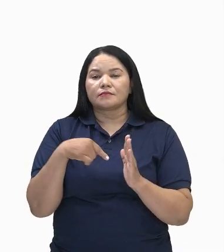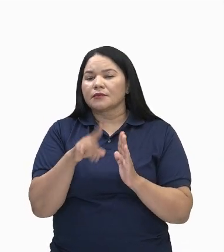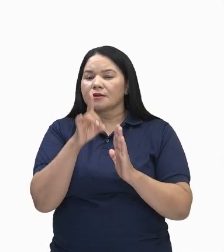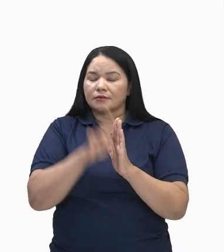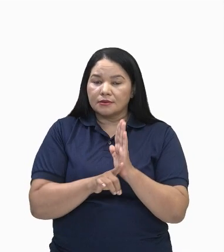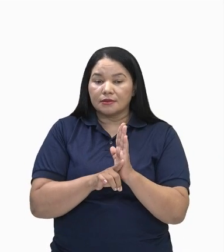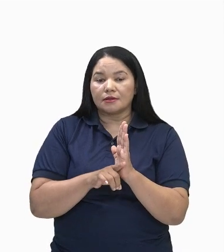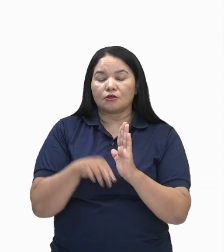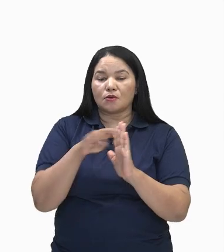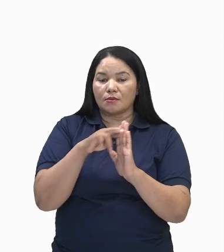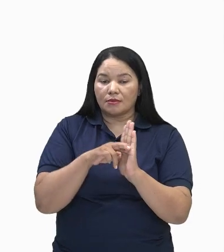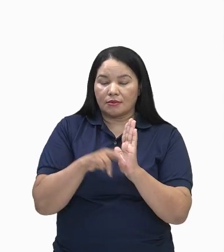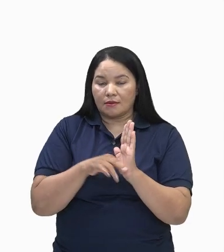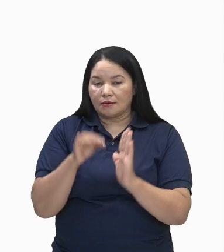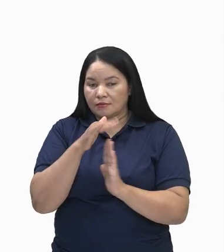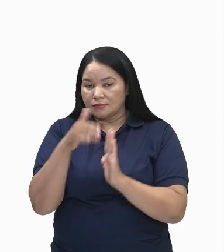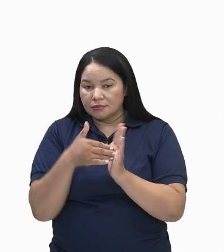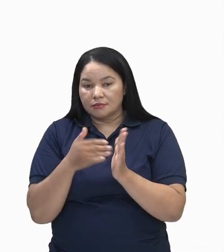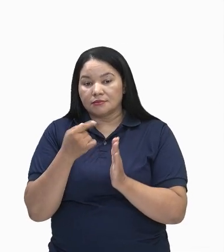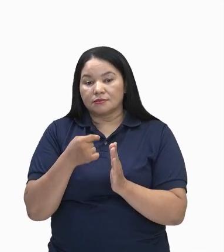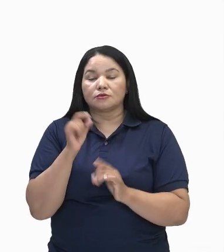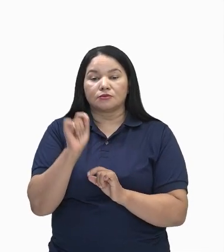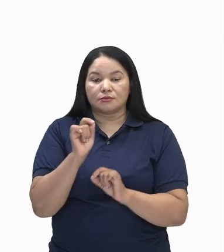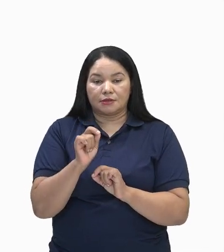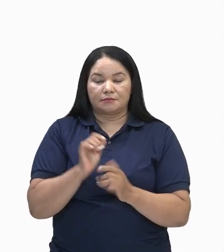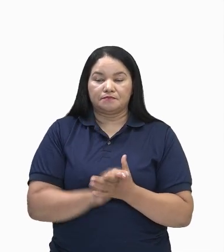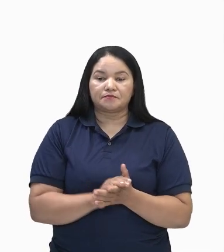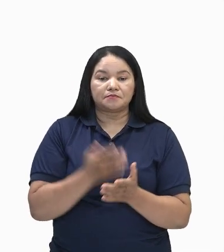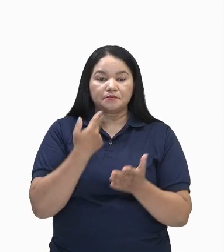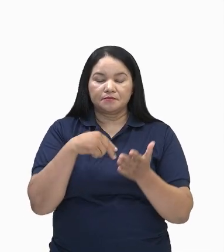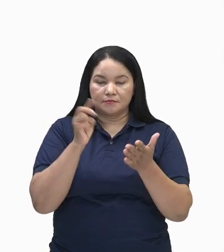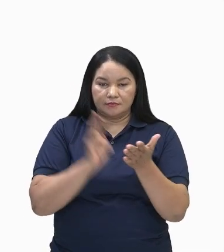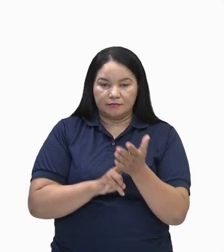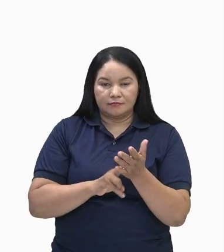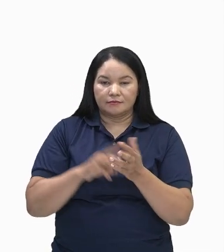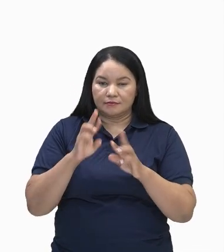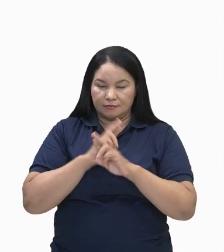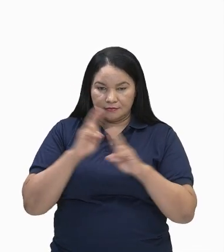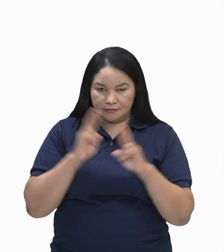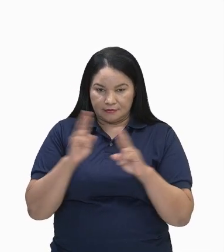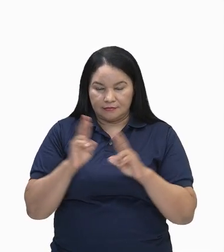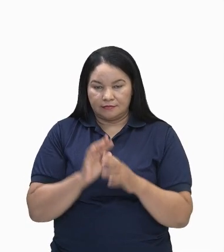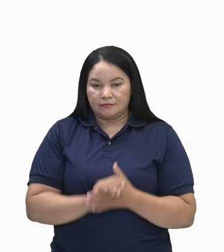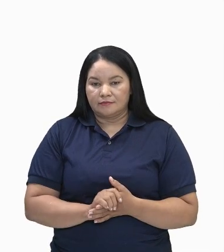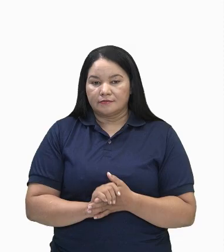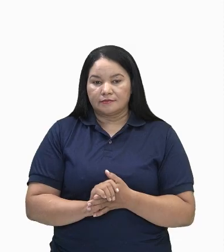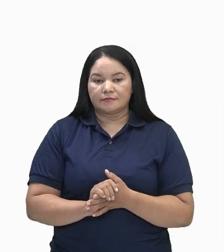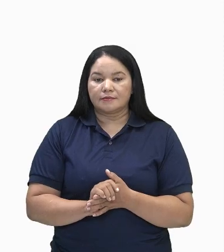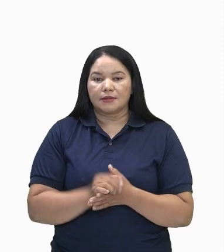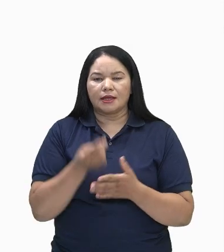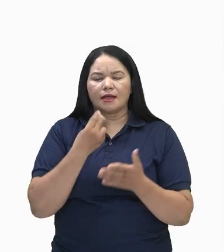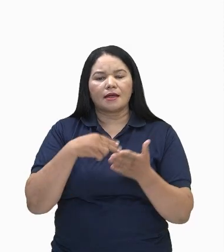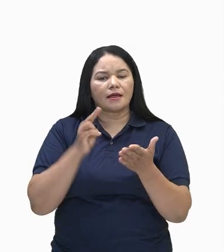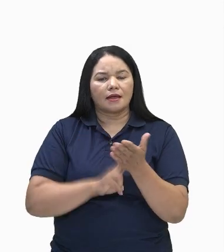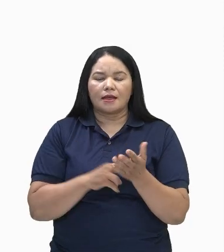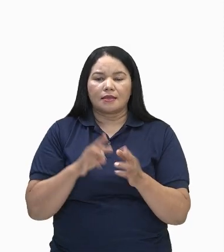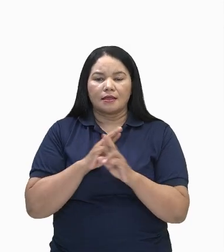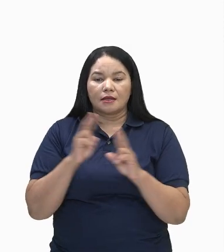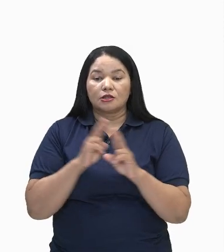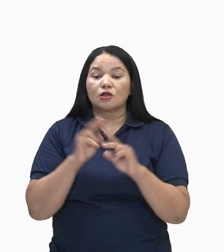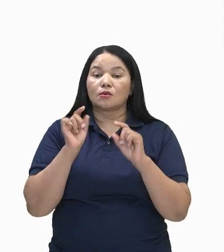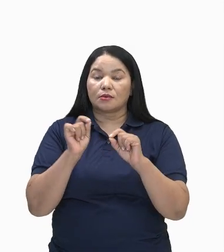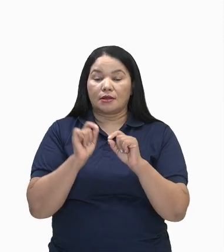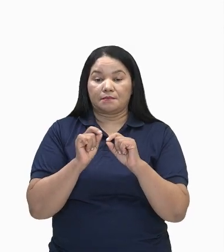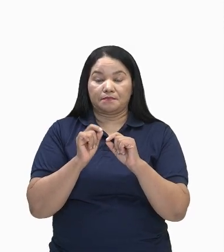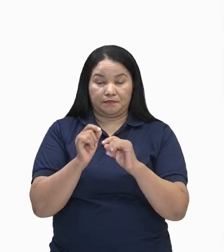essas normas, que é a carta de reclamação. A carta de reclamação é um subgênero